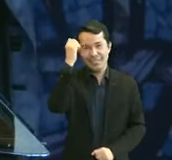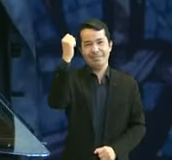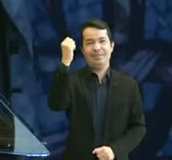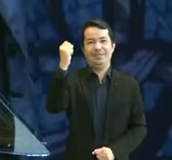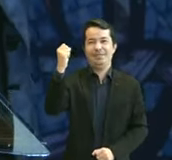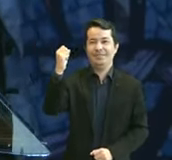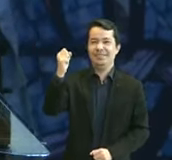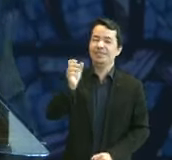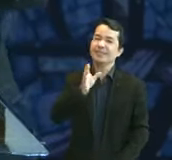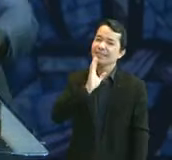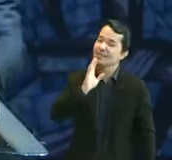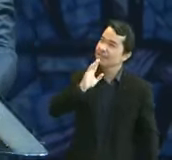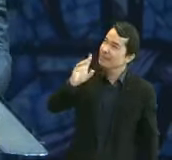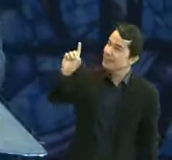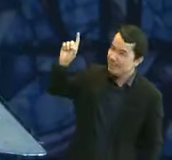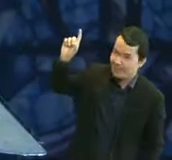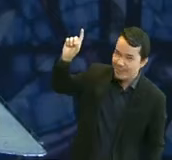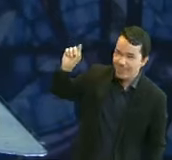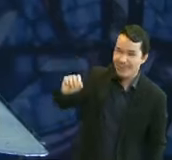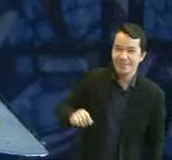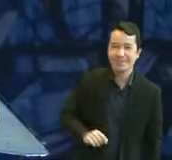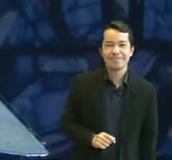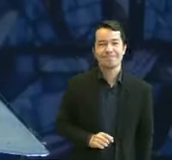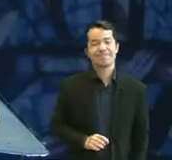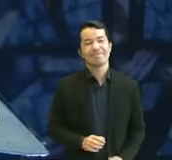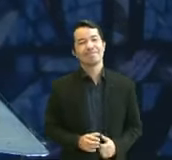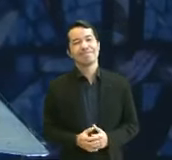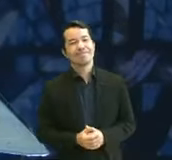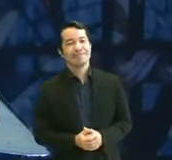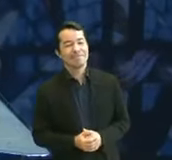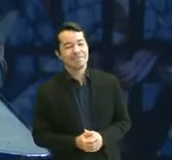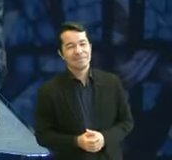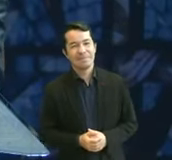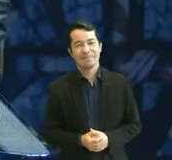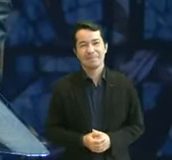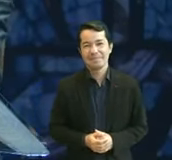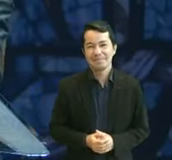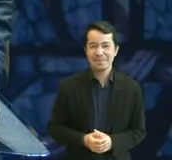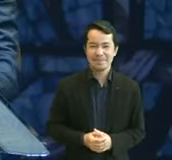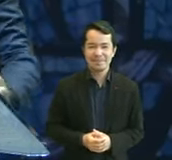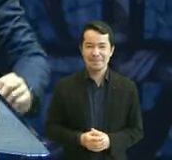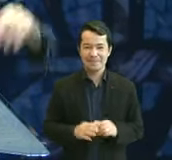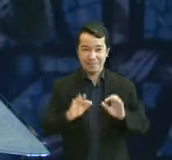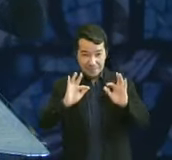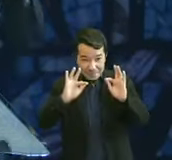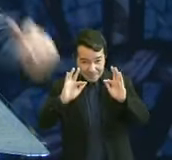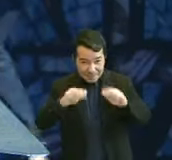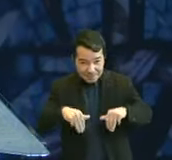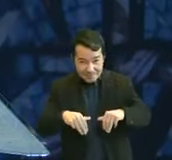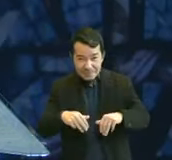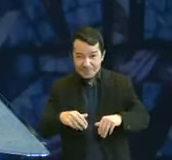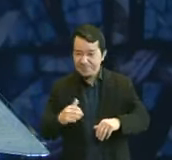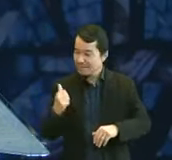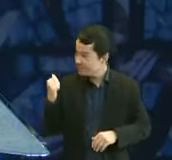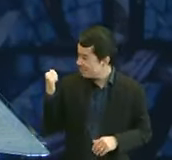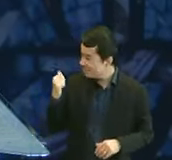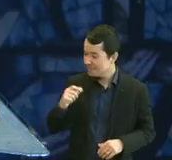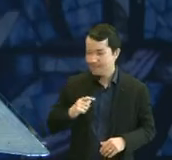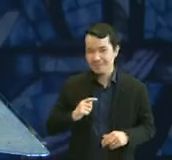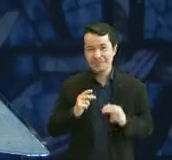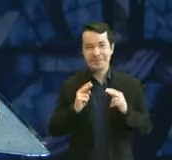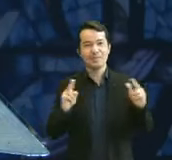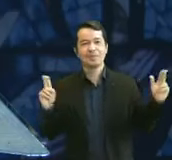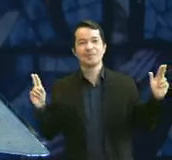e do conhecimento de Deus. Por fim, enquanto a música toca,